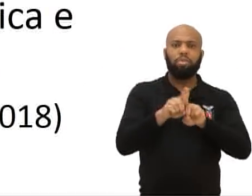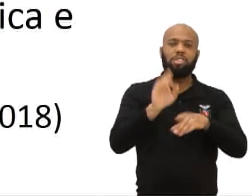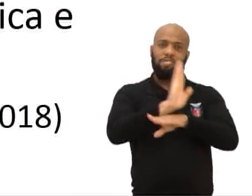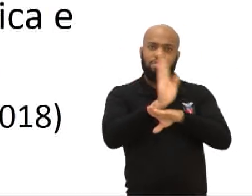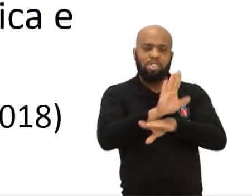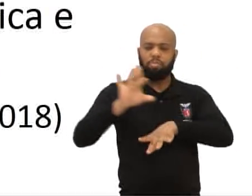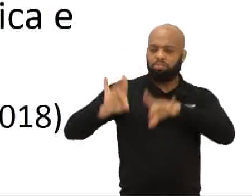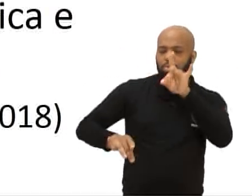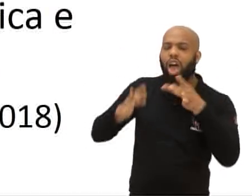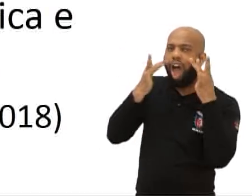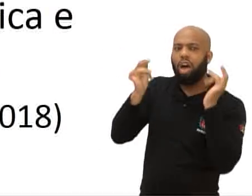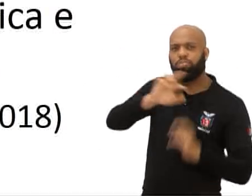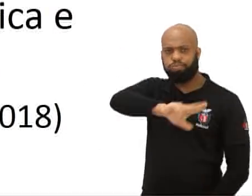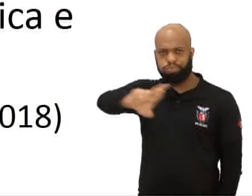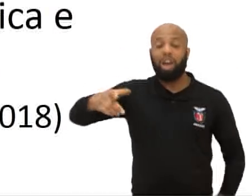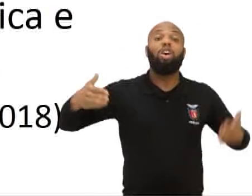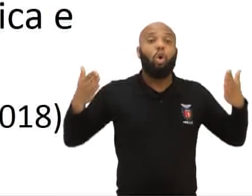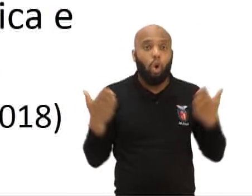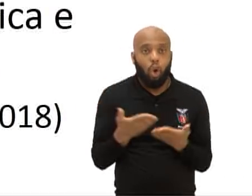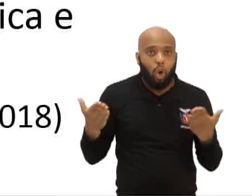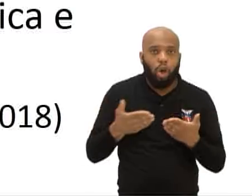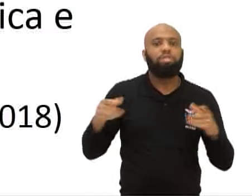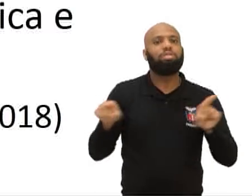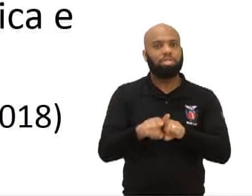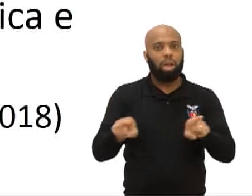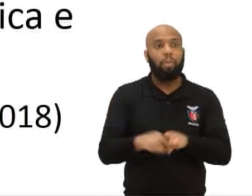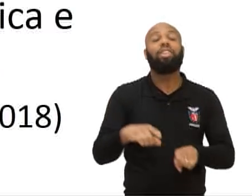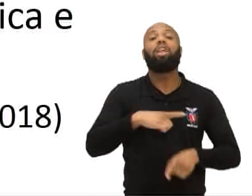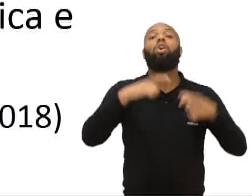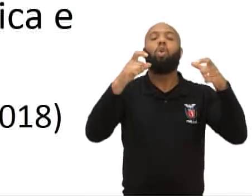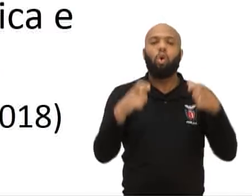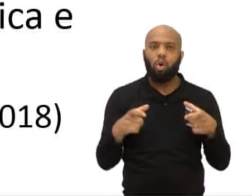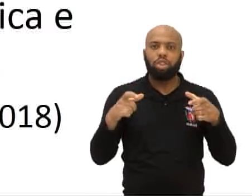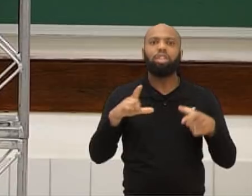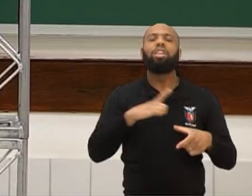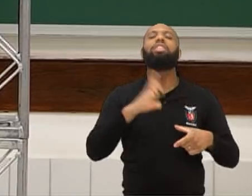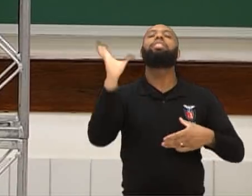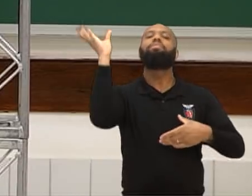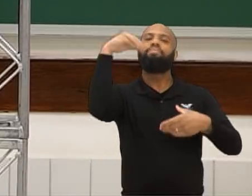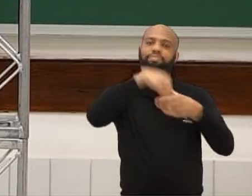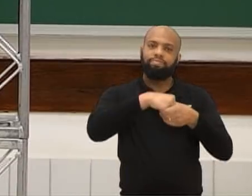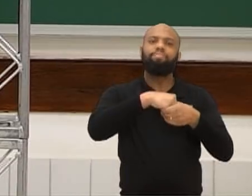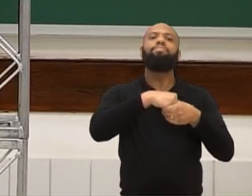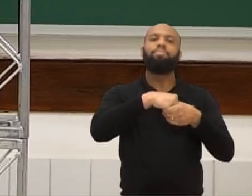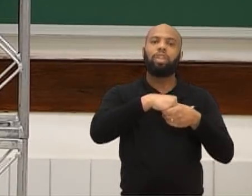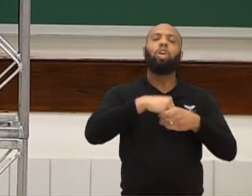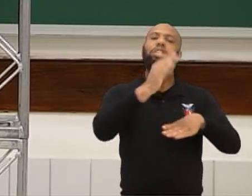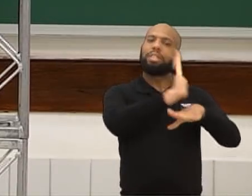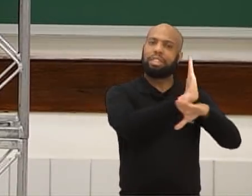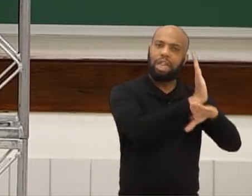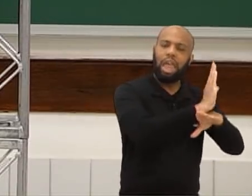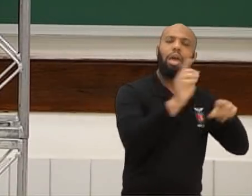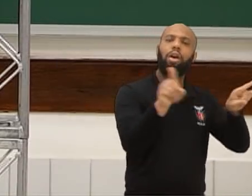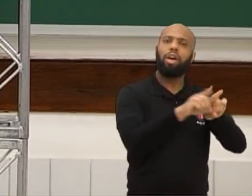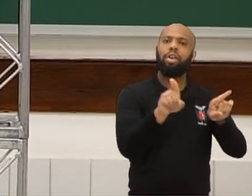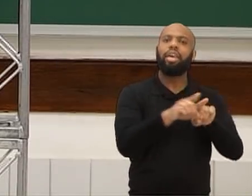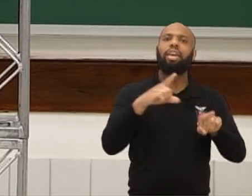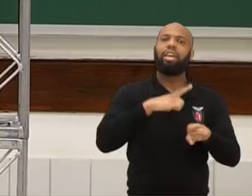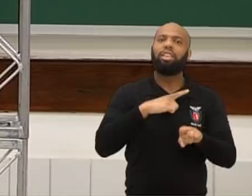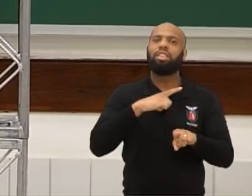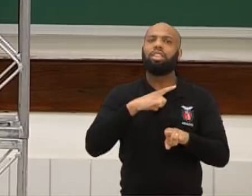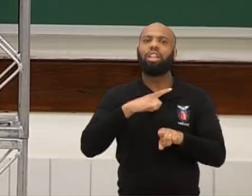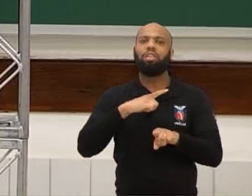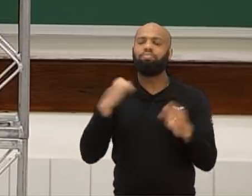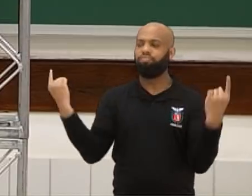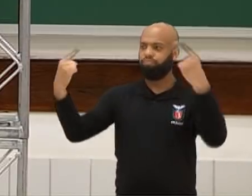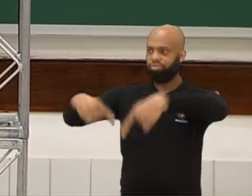peças teatrais. E atualmente a gente percebe que esses efeitos também estão presentes no cinema, em